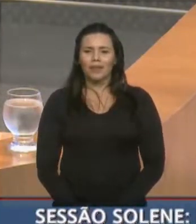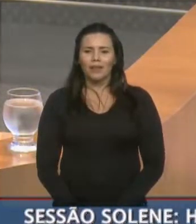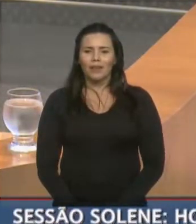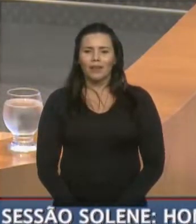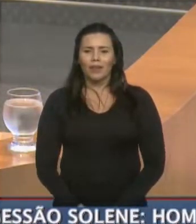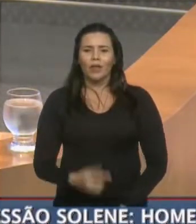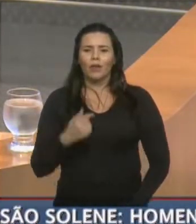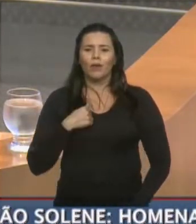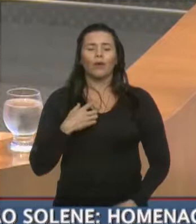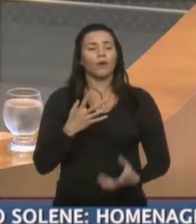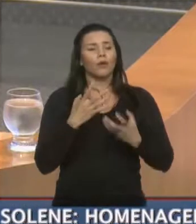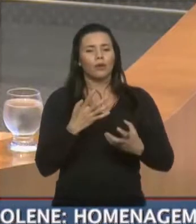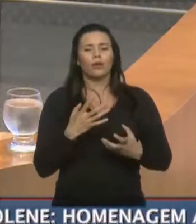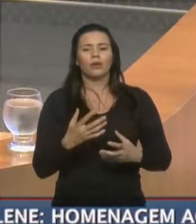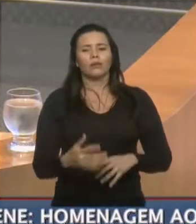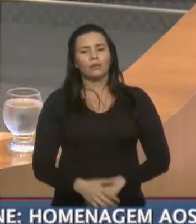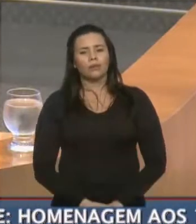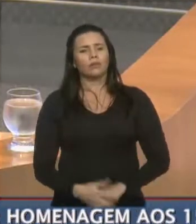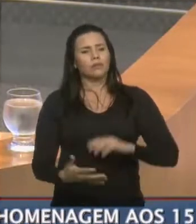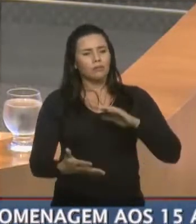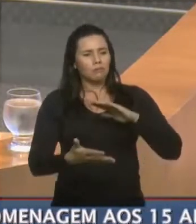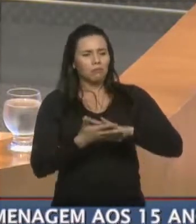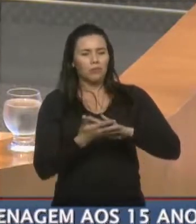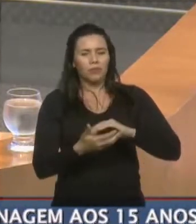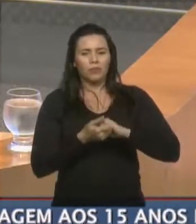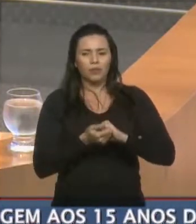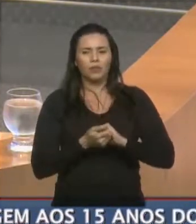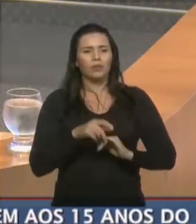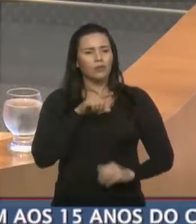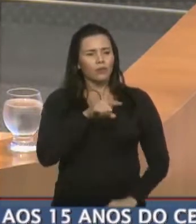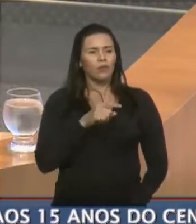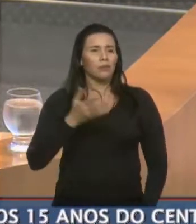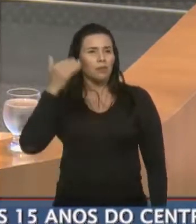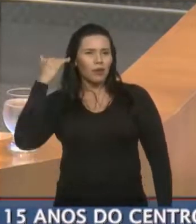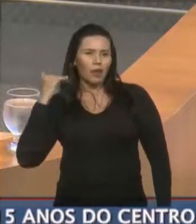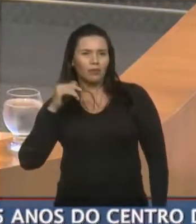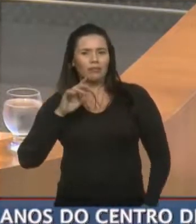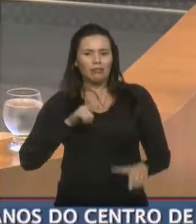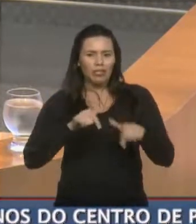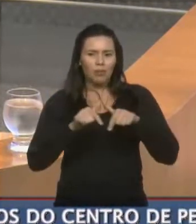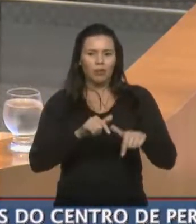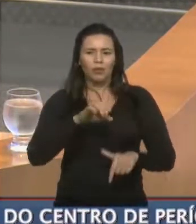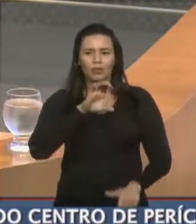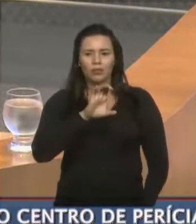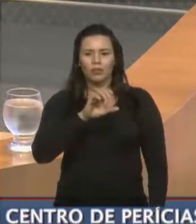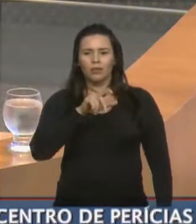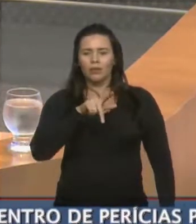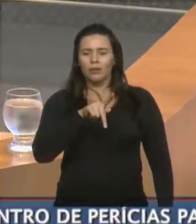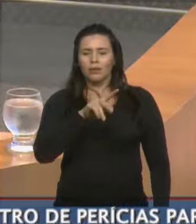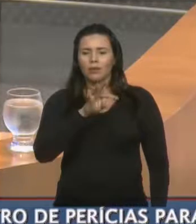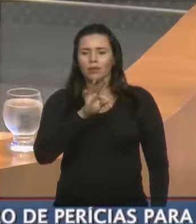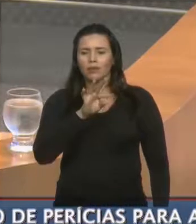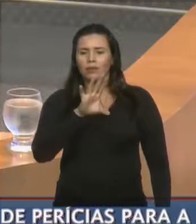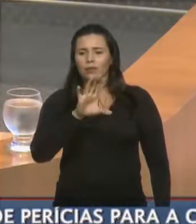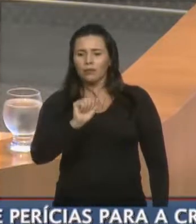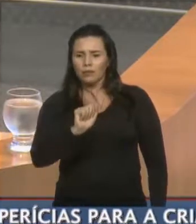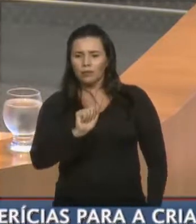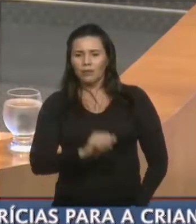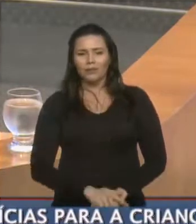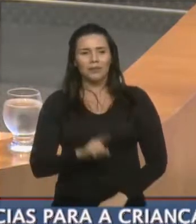Eu quero saudar alguém, não, e também é, também esse outro também é. Ou já foi ou continua sendo. O senhor quer a prova, doutor Márcio Tadeu? O senhor sabe. O senhor viu, né?